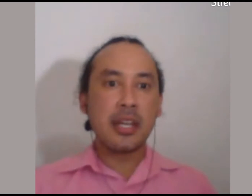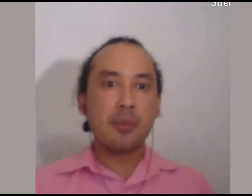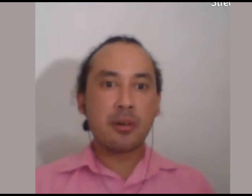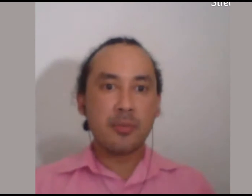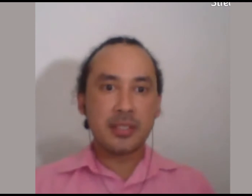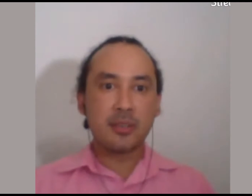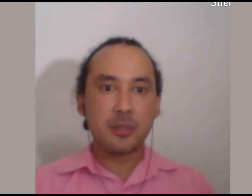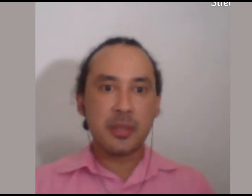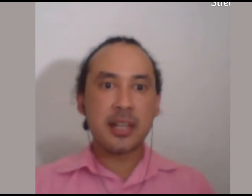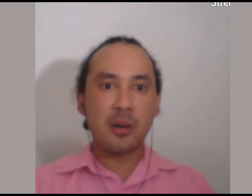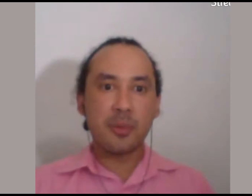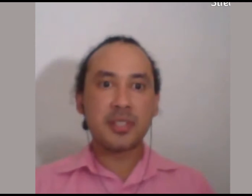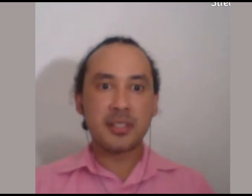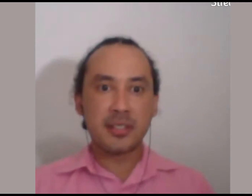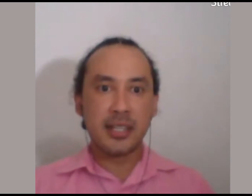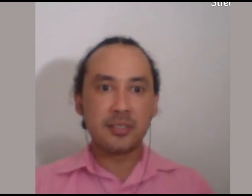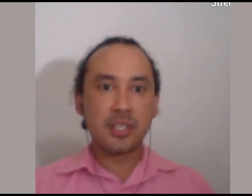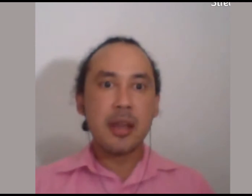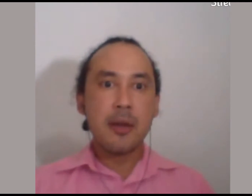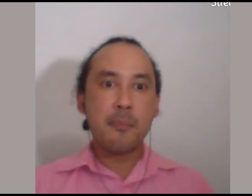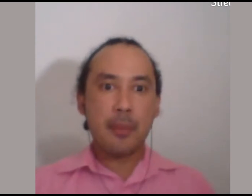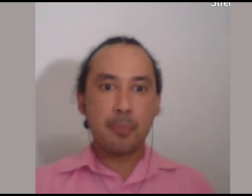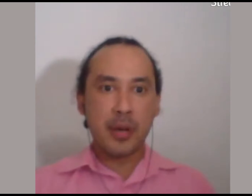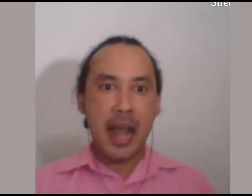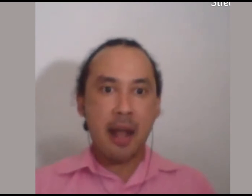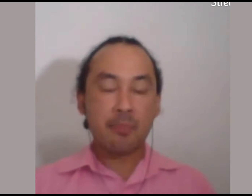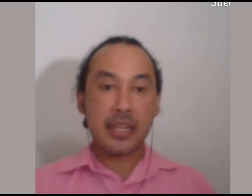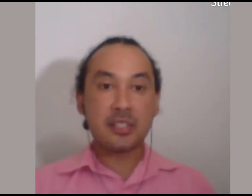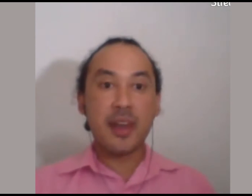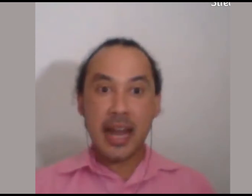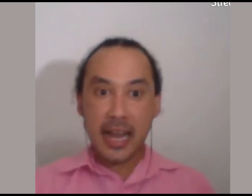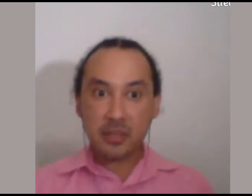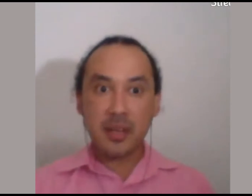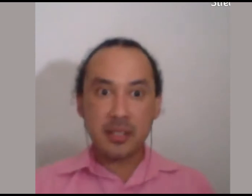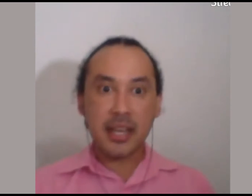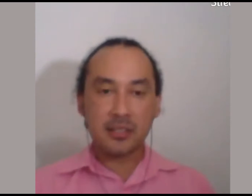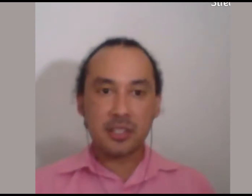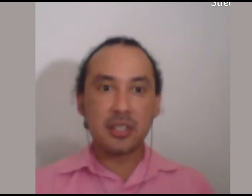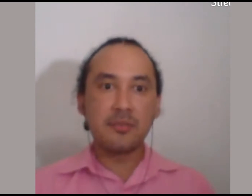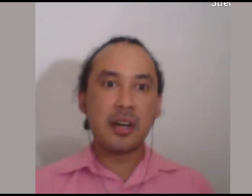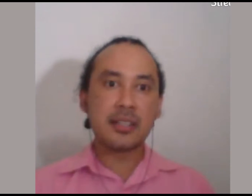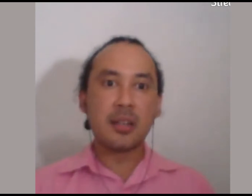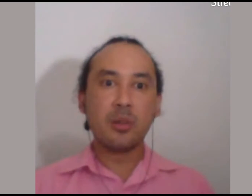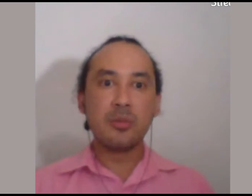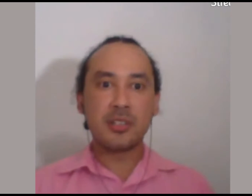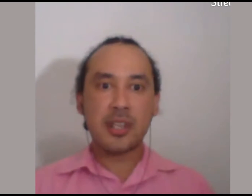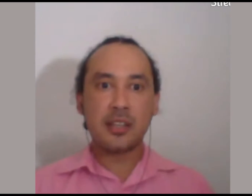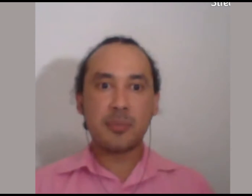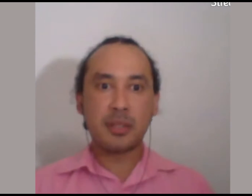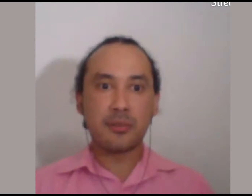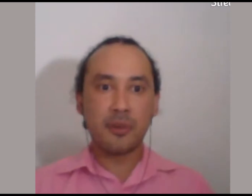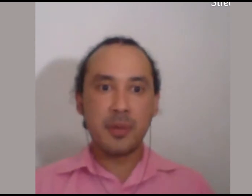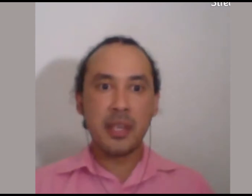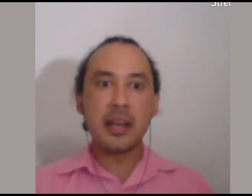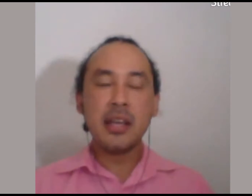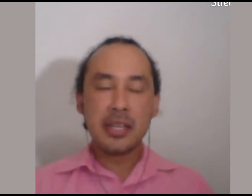Estado cria uma comissão especial processante para apurar na esfera administrativa as denúncias de